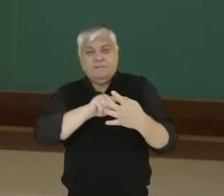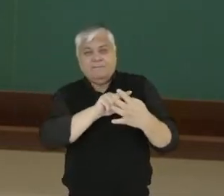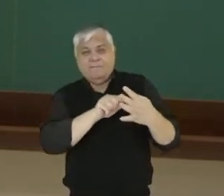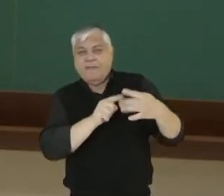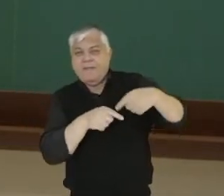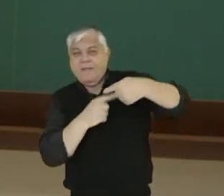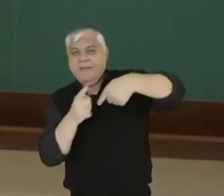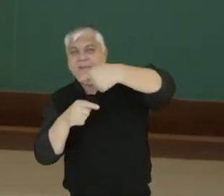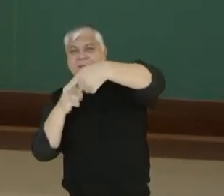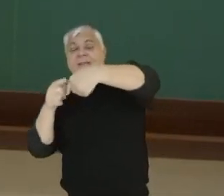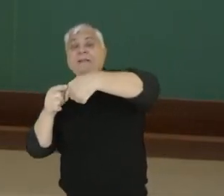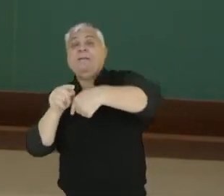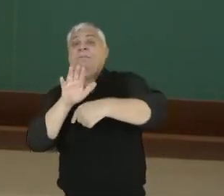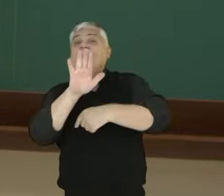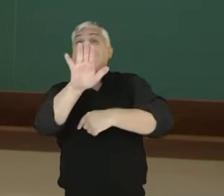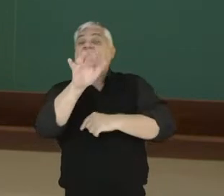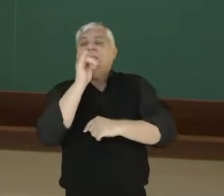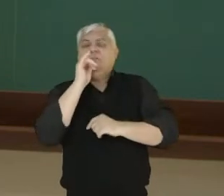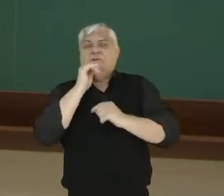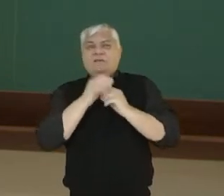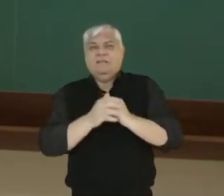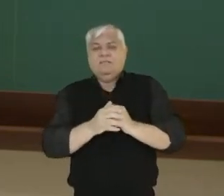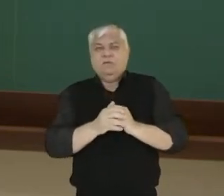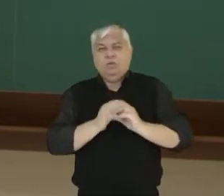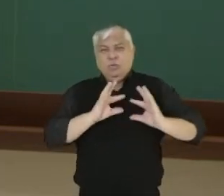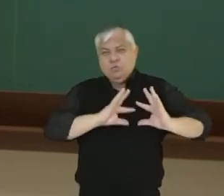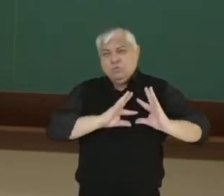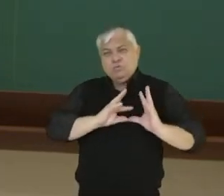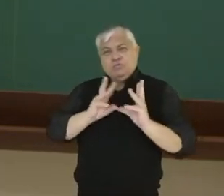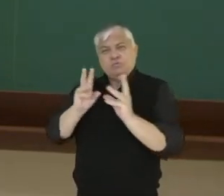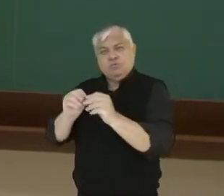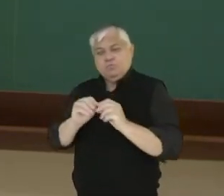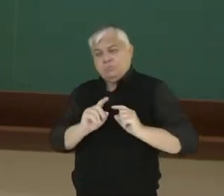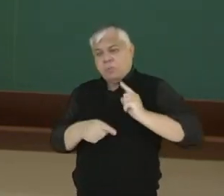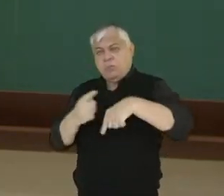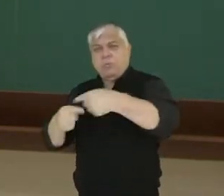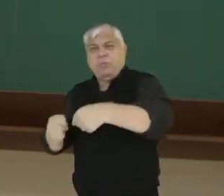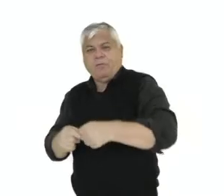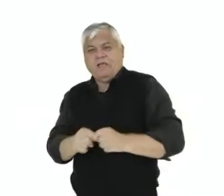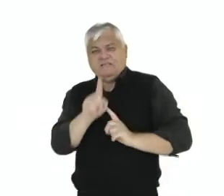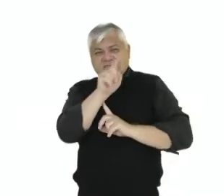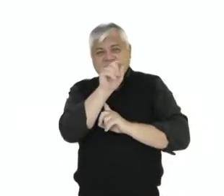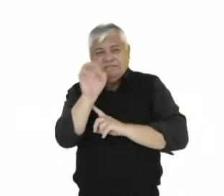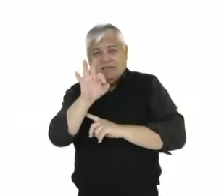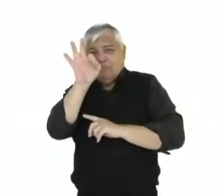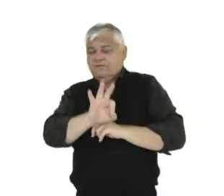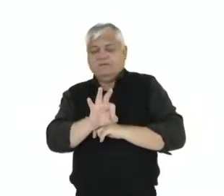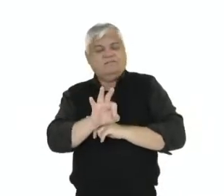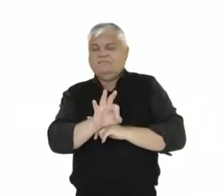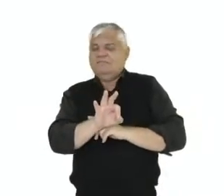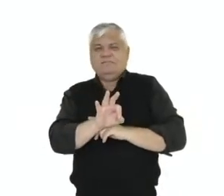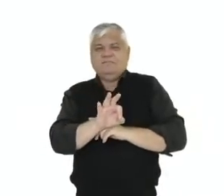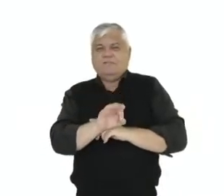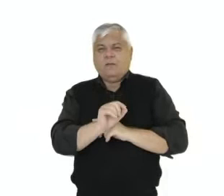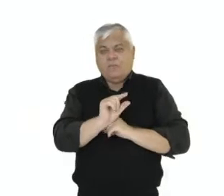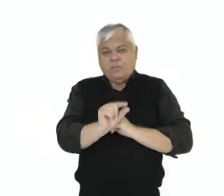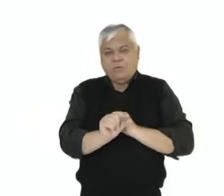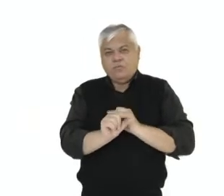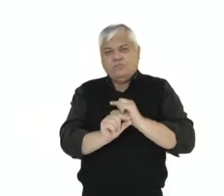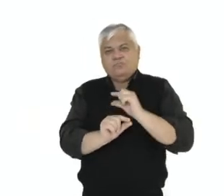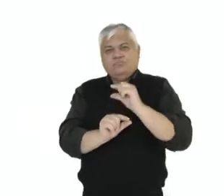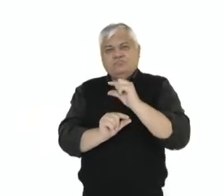energia, ela não é passada de maneira integral para os outros seres. Então existe sempre uma perda de energia durante o